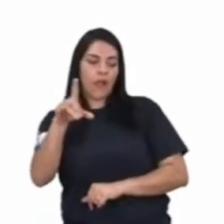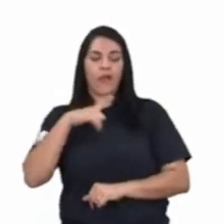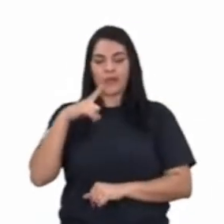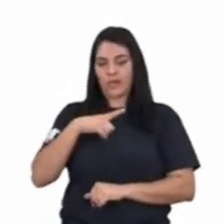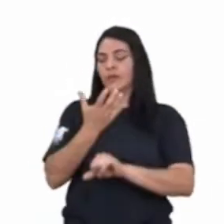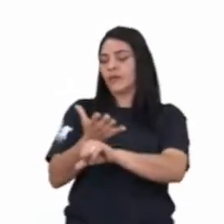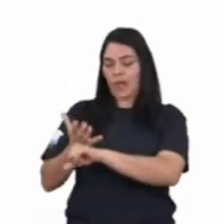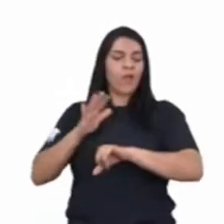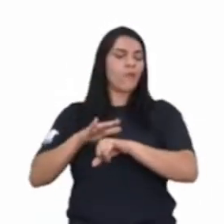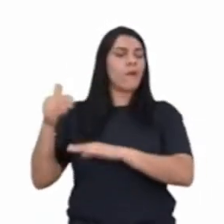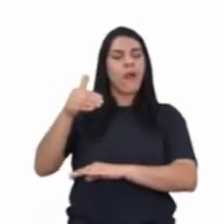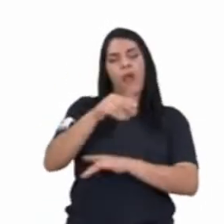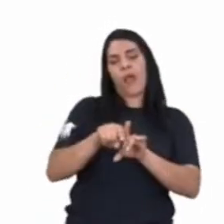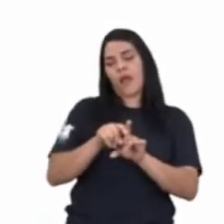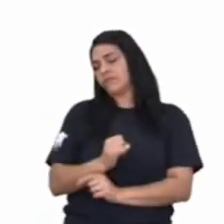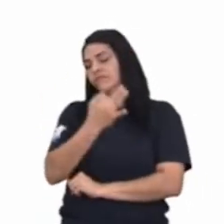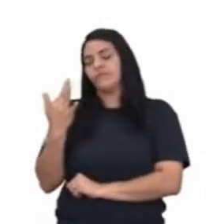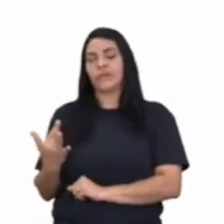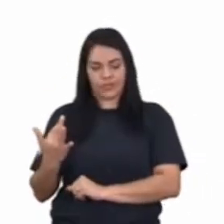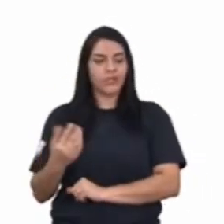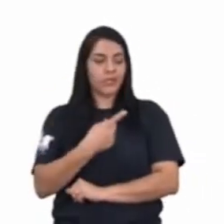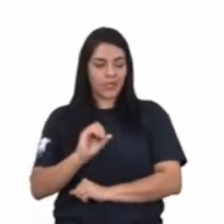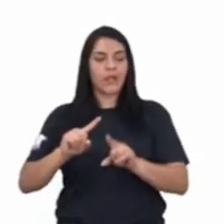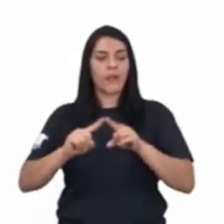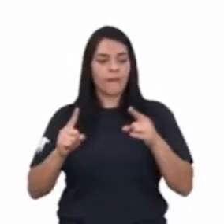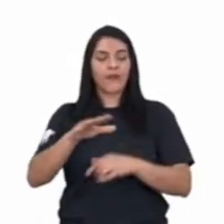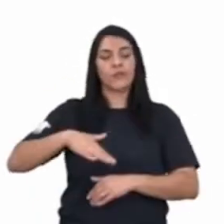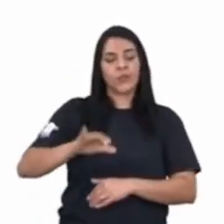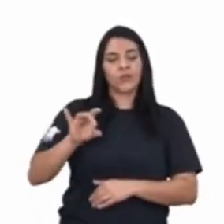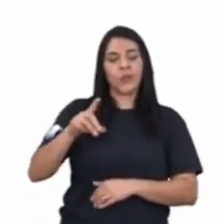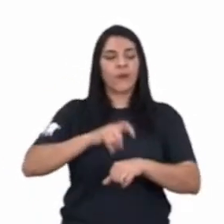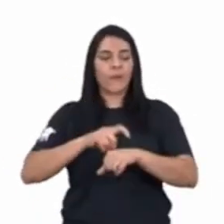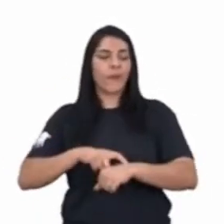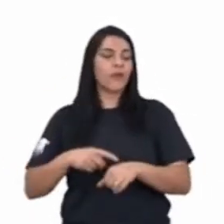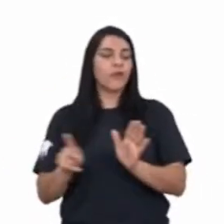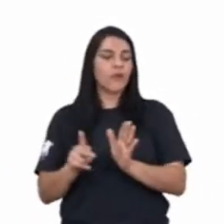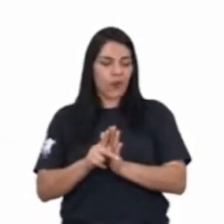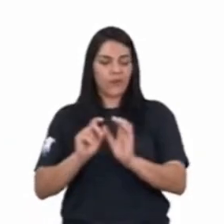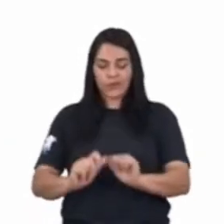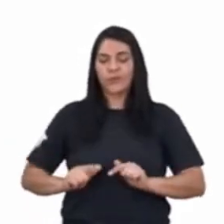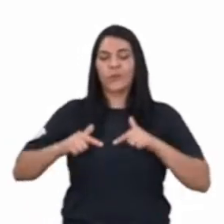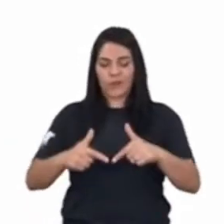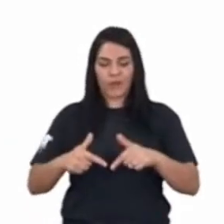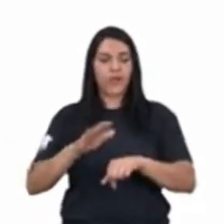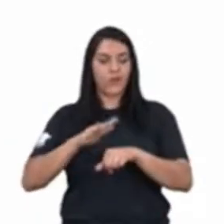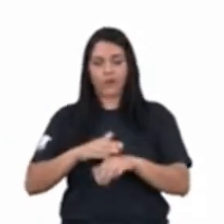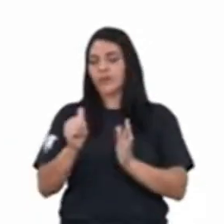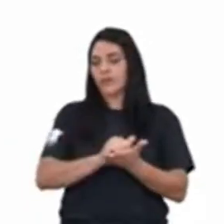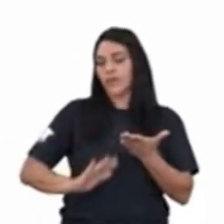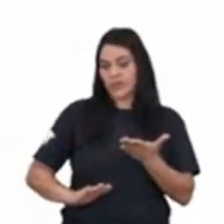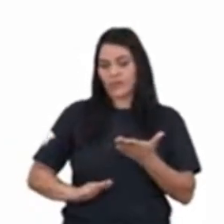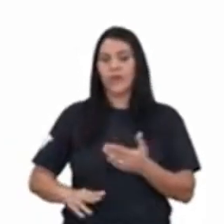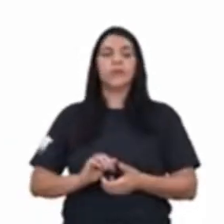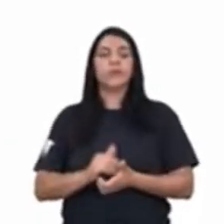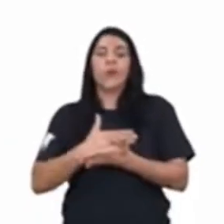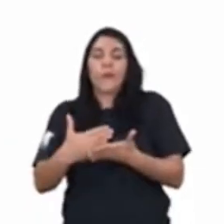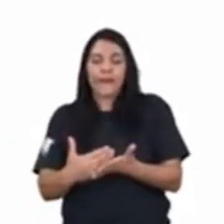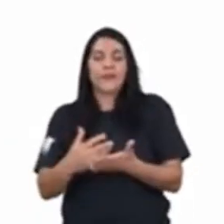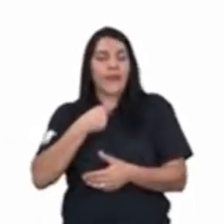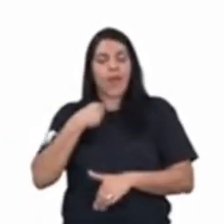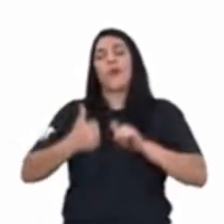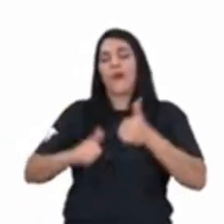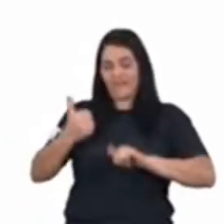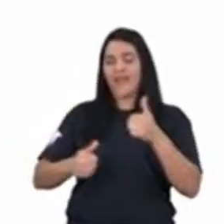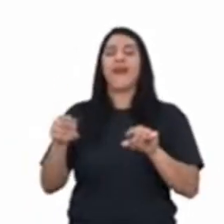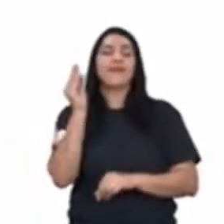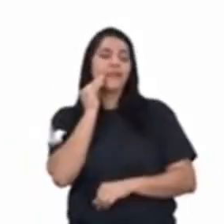ali os componentes que fazem parte e o número de itens delas. Mas no geral, vocês vão ver que são momentos muito específicos, dedicados. Eu faço uma tarefa de retomada agora bem no início para eu avaliar,